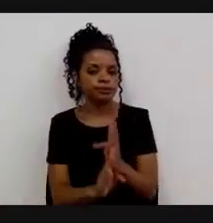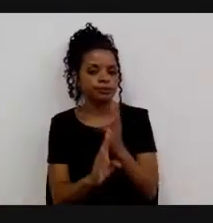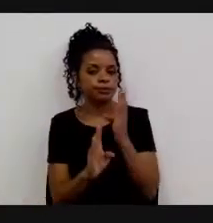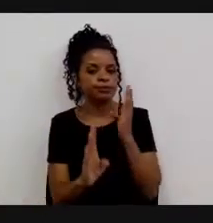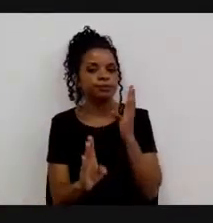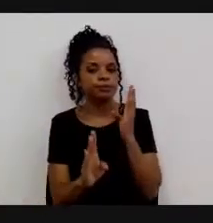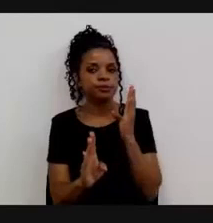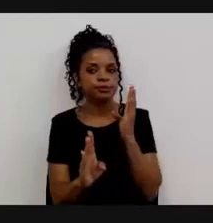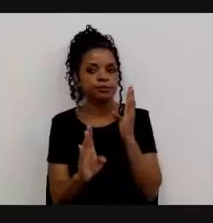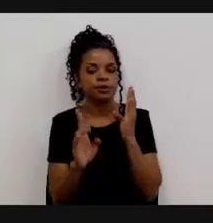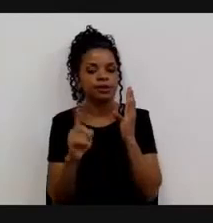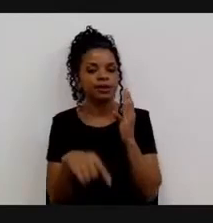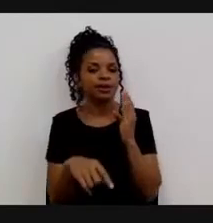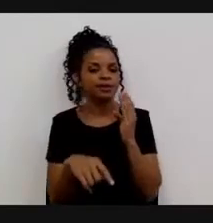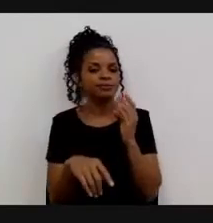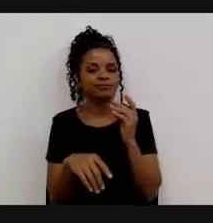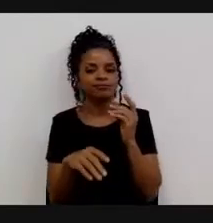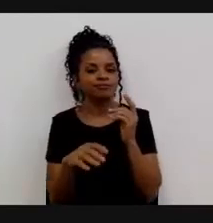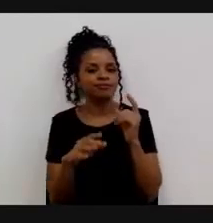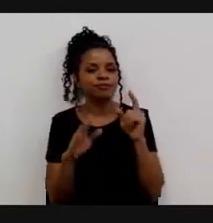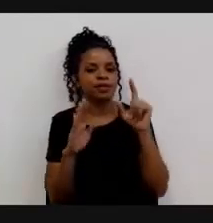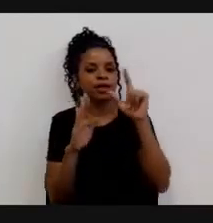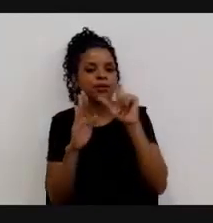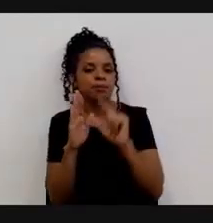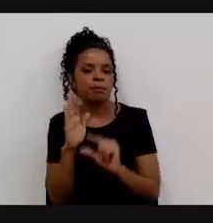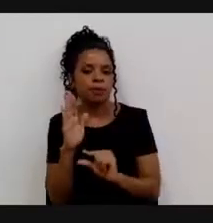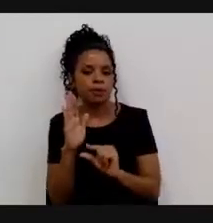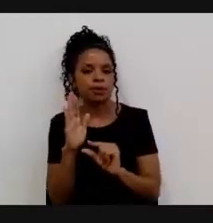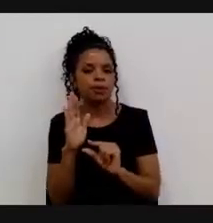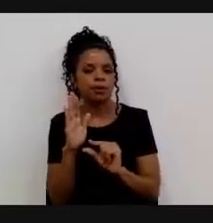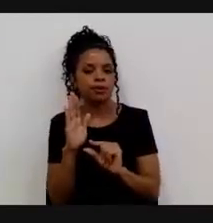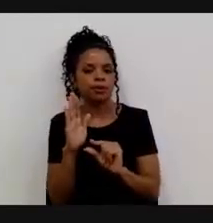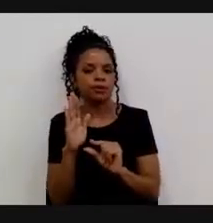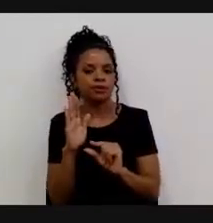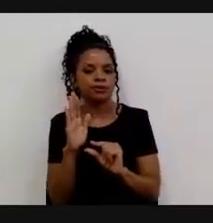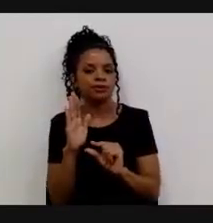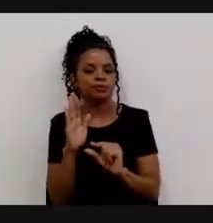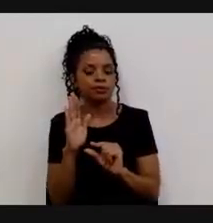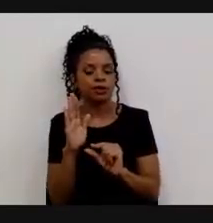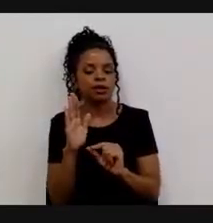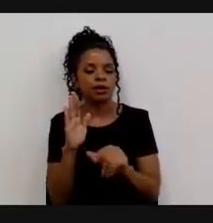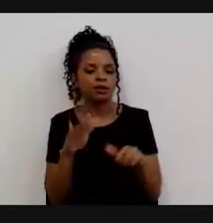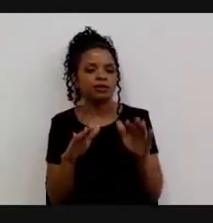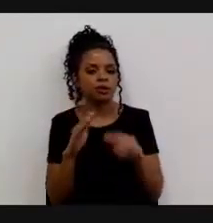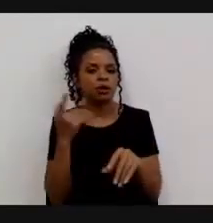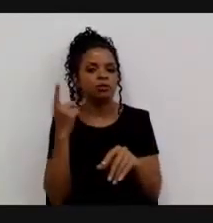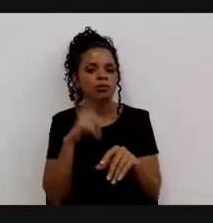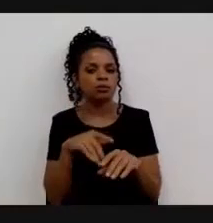que é bem baixa, ainda quando elas conseguem exercer esse cargo